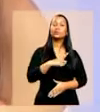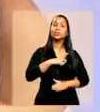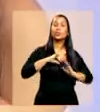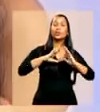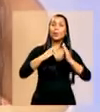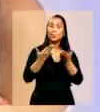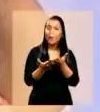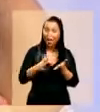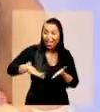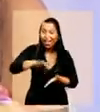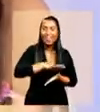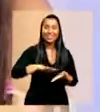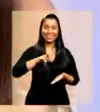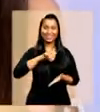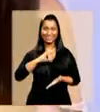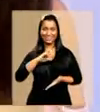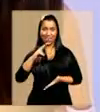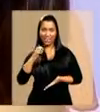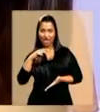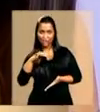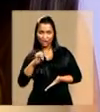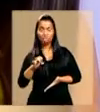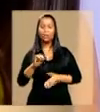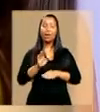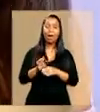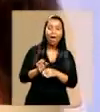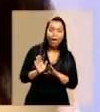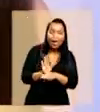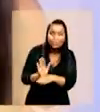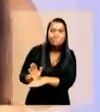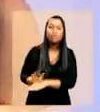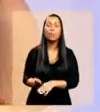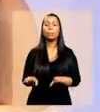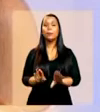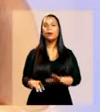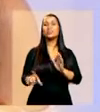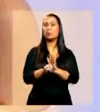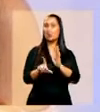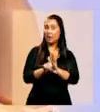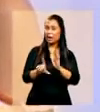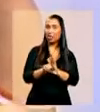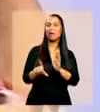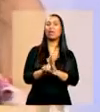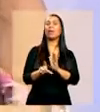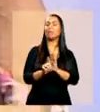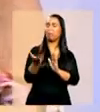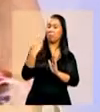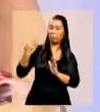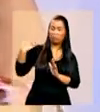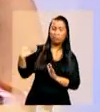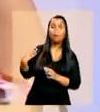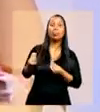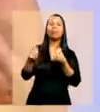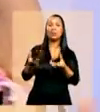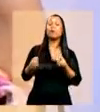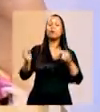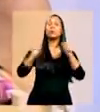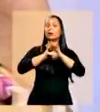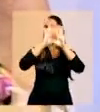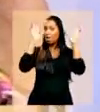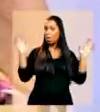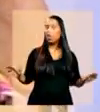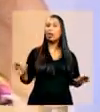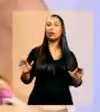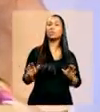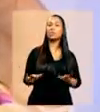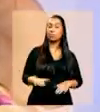como assistencialista. É verdade. Isso, E né? com a Constituição de 88, com a LDB de 96, né, trouxeram clareza